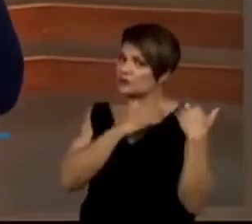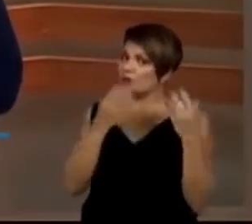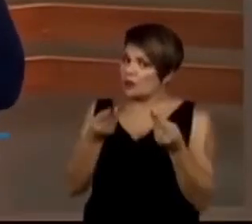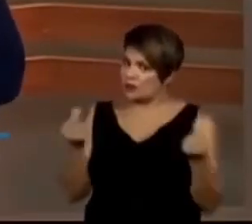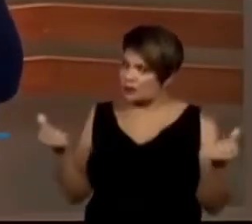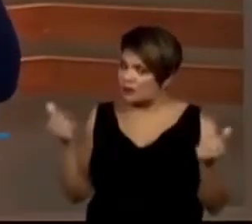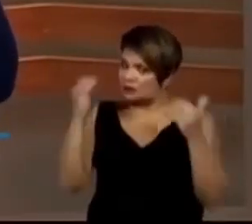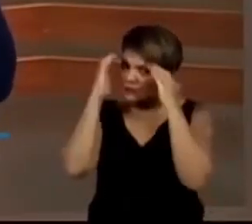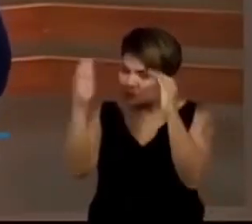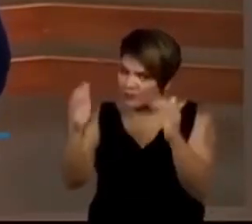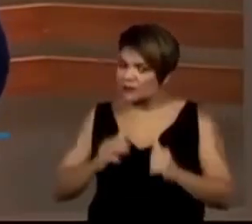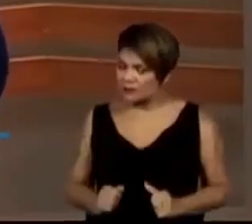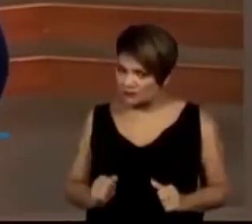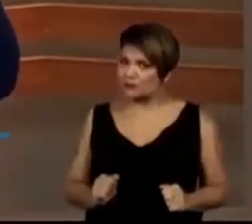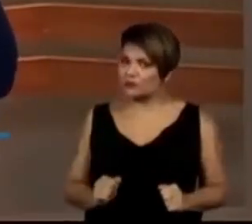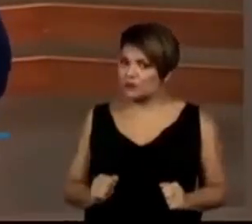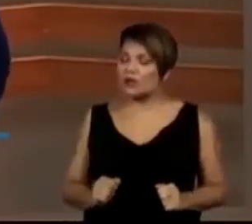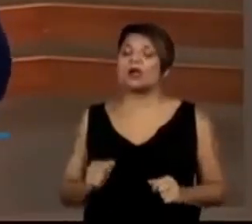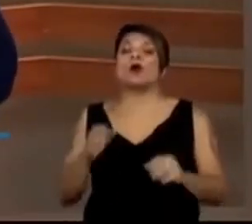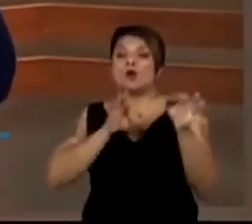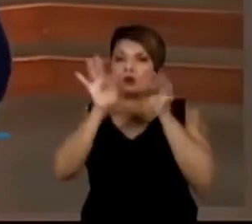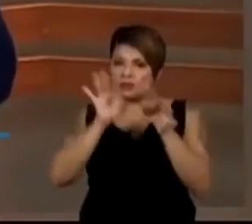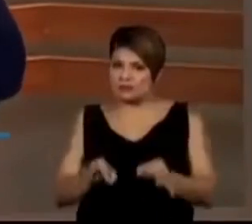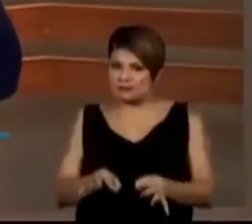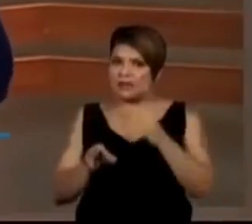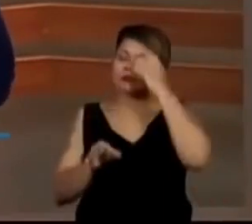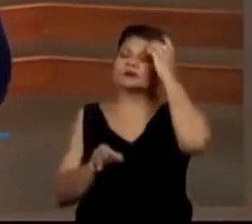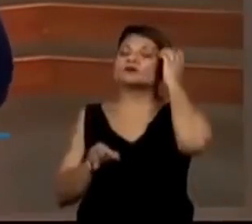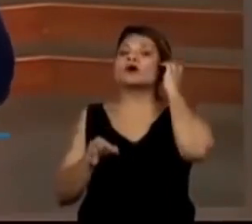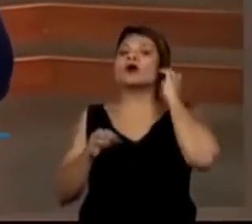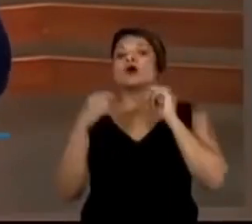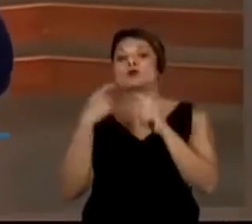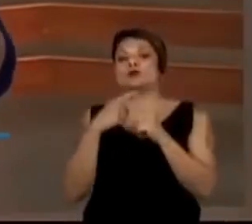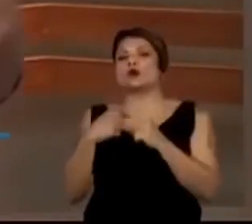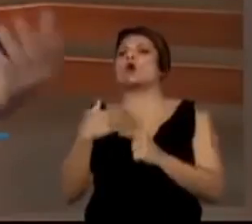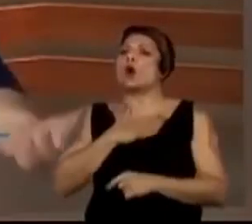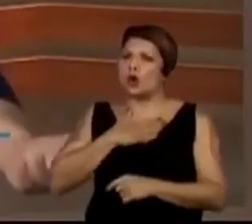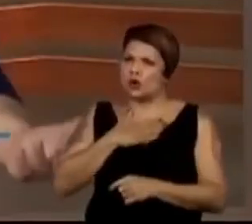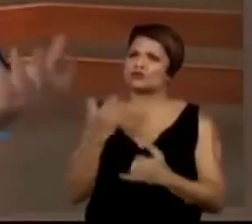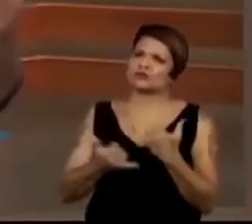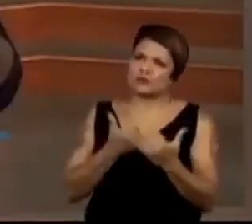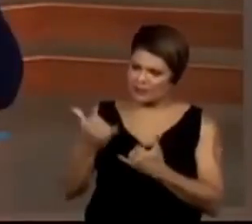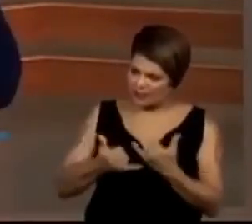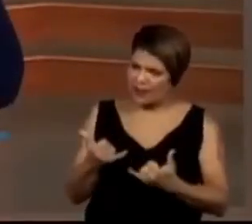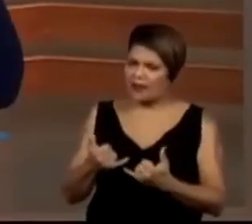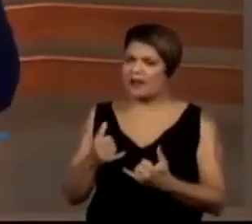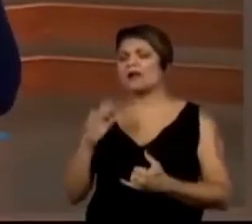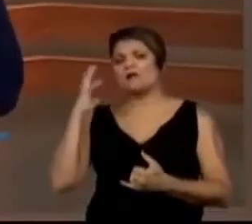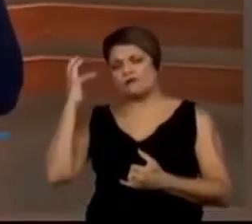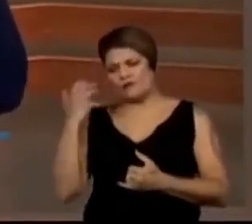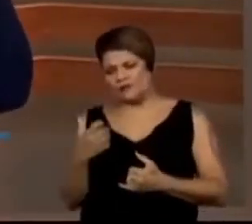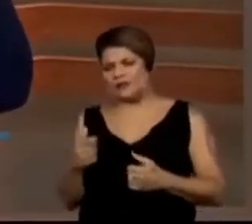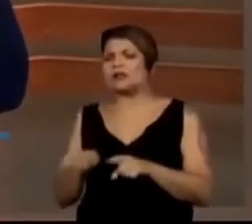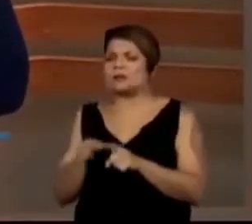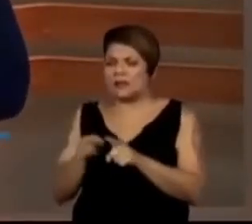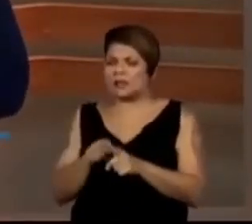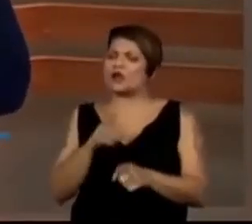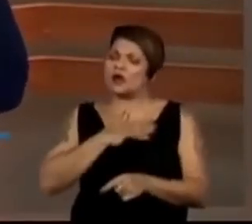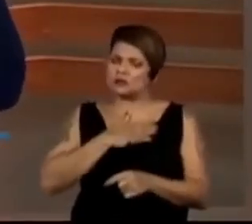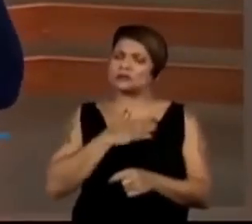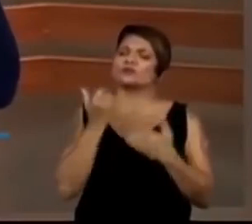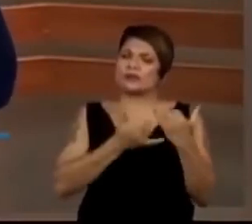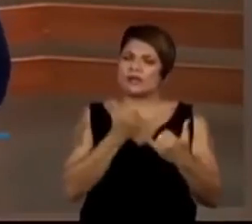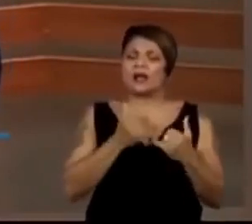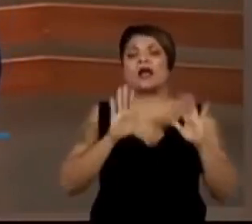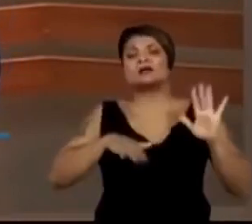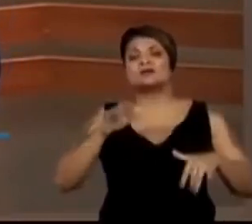respeito, com organização. Por quê? A gente gosta muito, vocês sabem que eu gosto de brincar, a professora Vivi entra nessa situação, quem está comigo, e às vezes a gente quer ver o